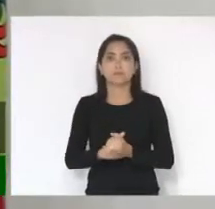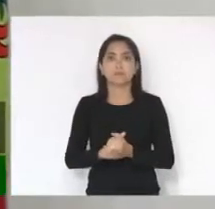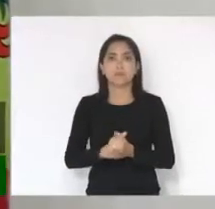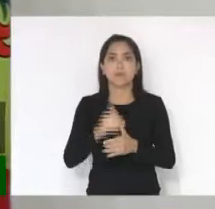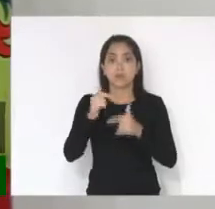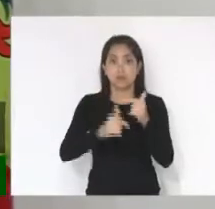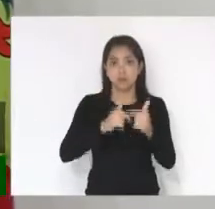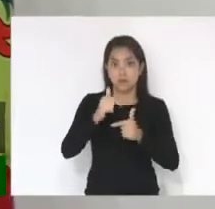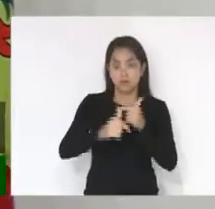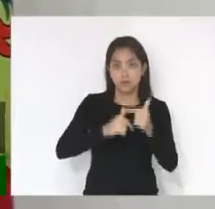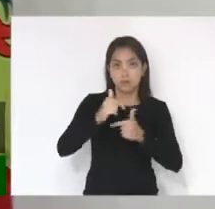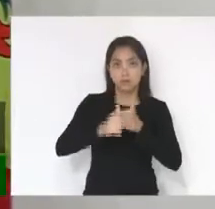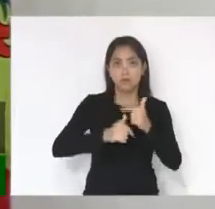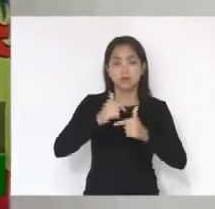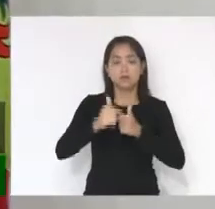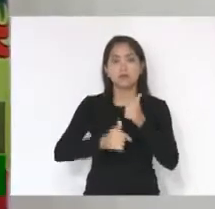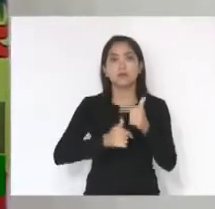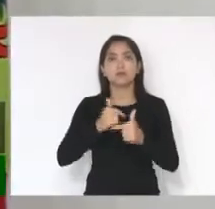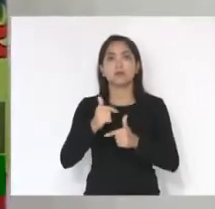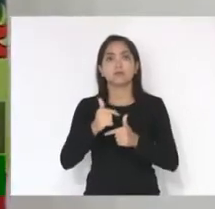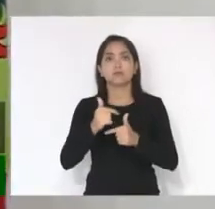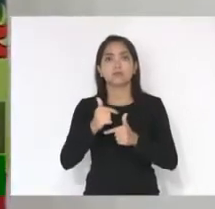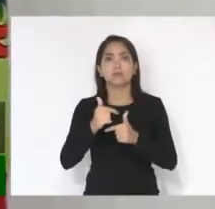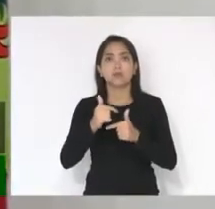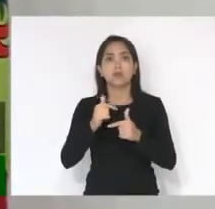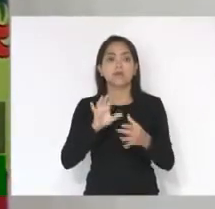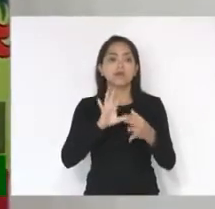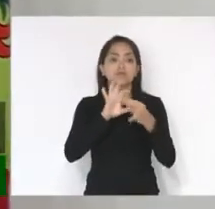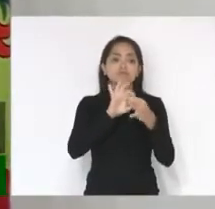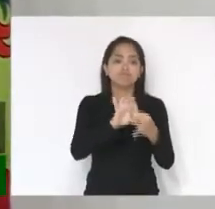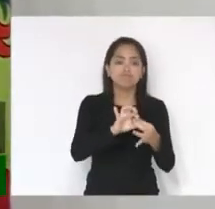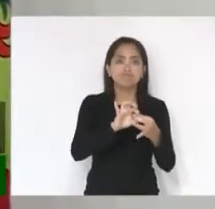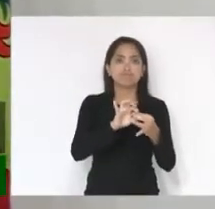trabalhar dentro do sentido que irá agregar valor.